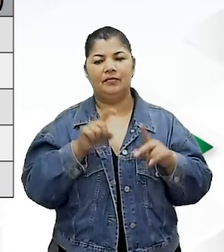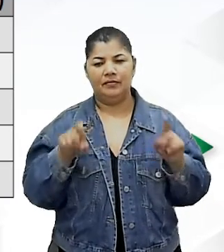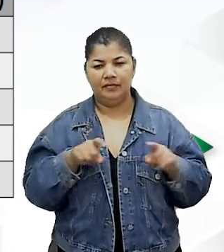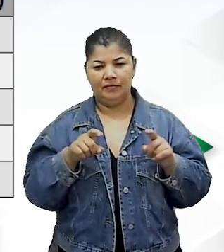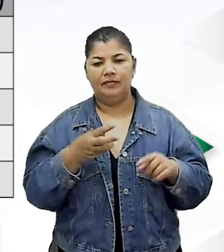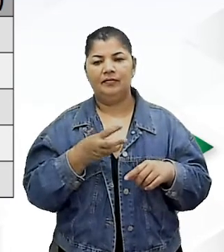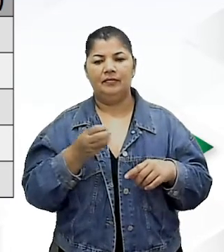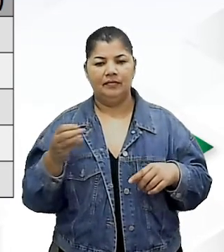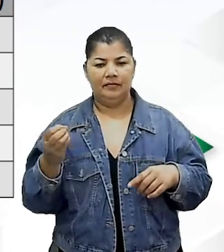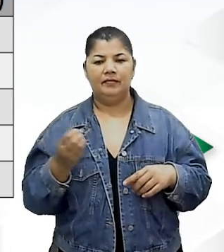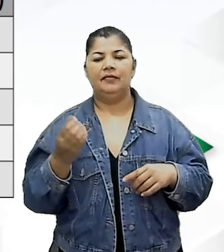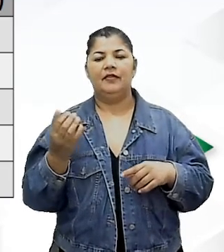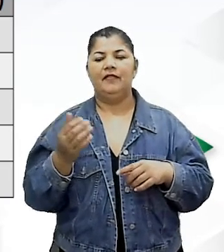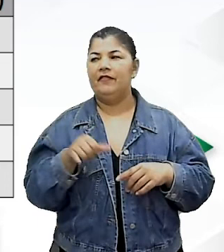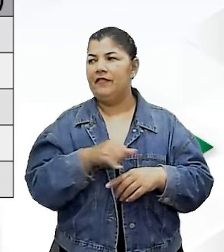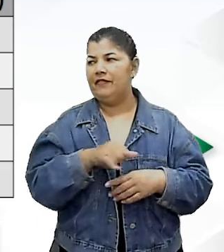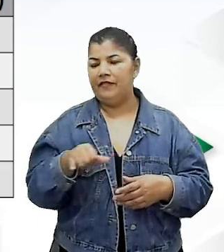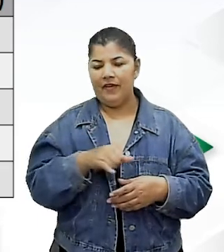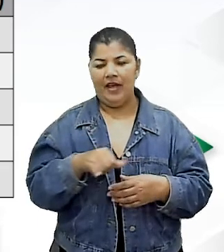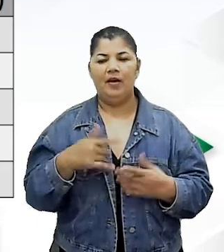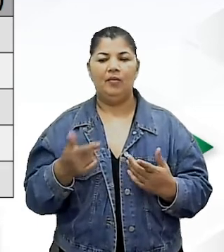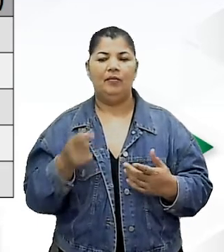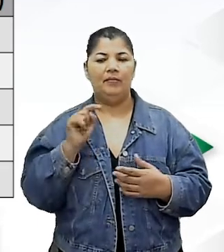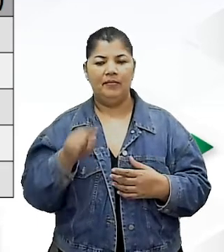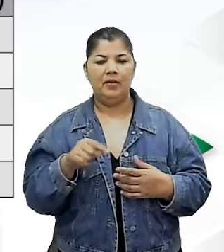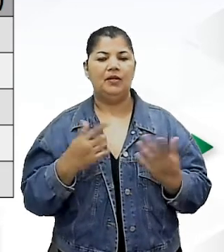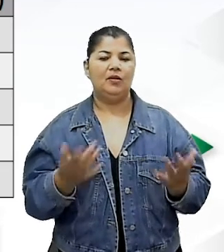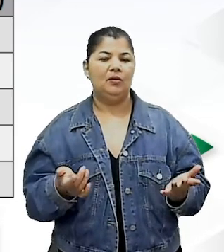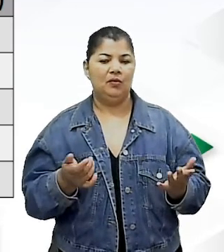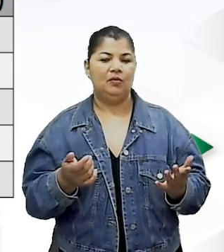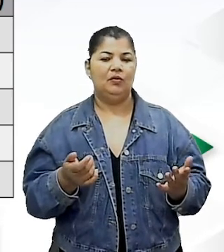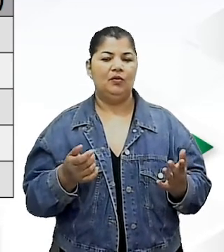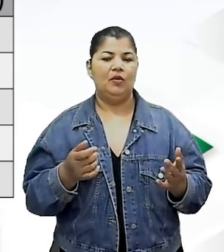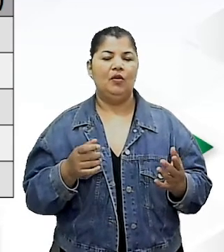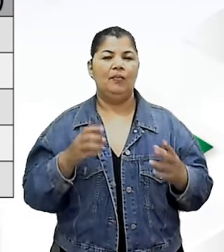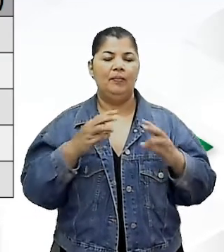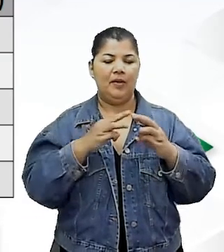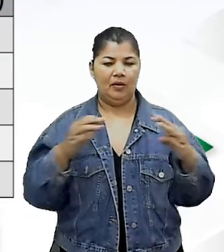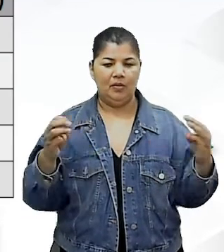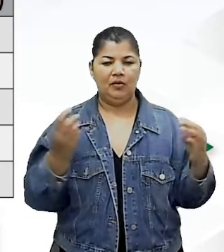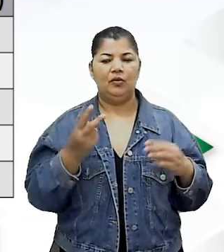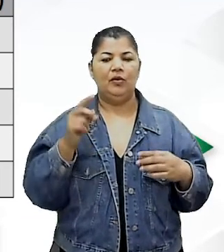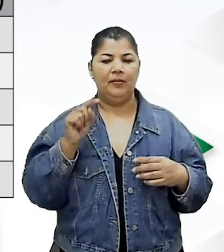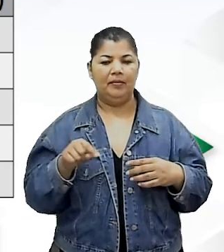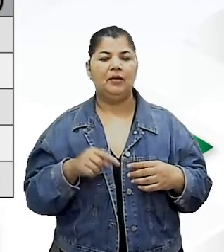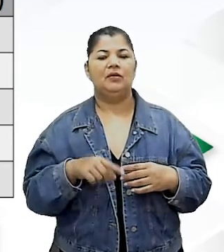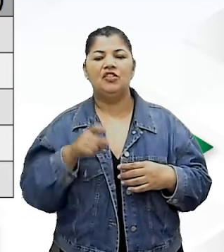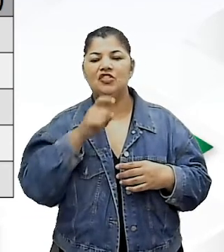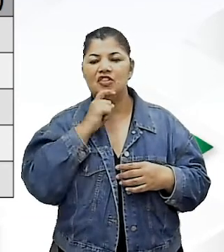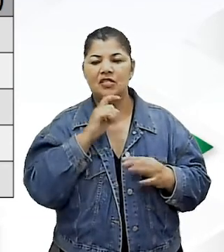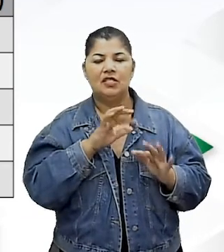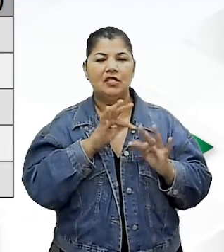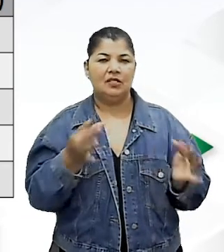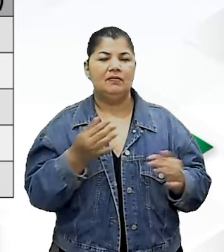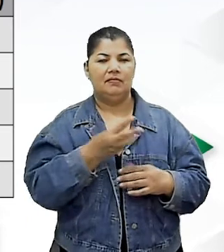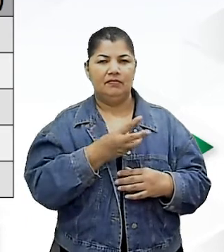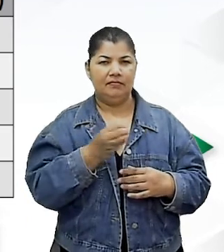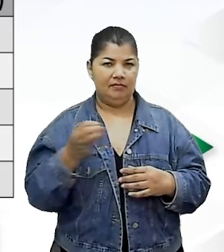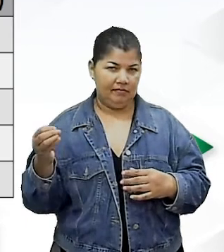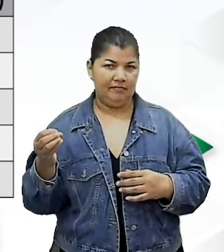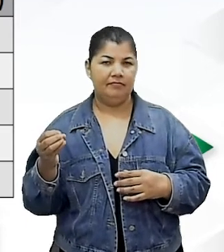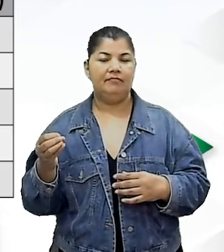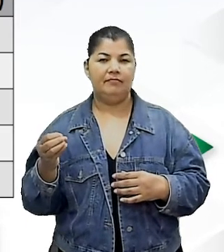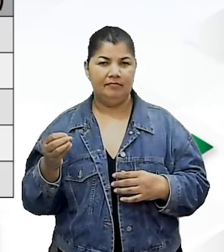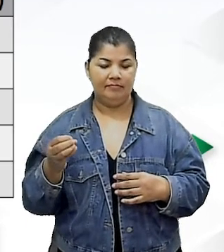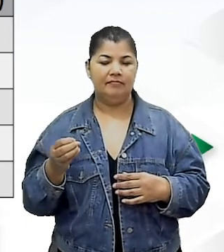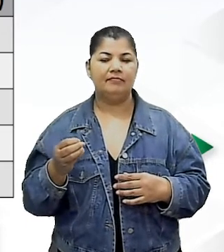300. Ferro elétrico, 1.000. Forno de micro-ondas, 2.000. Geladeiras simples, 300 watts,